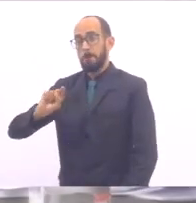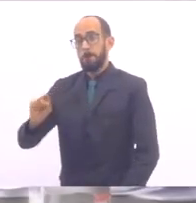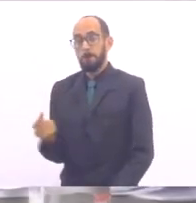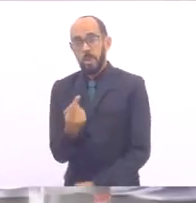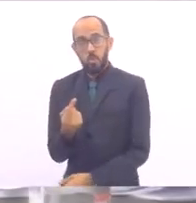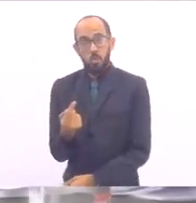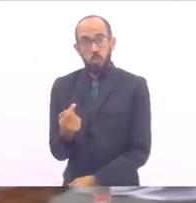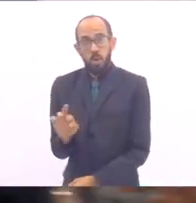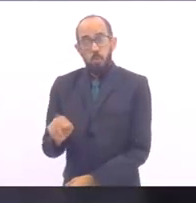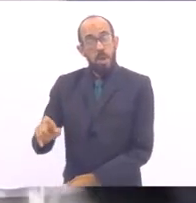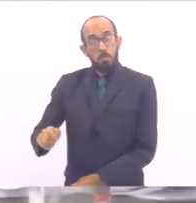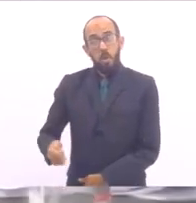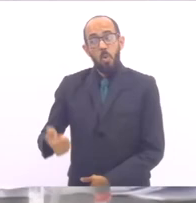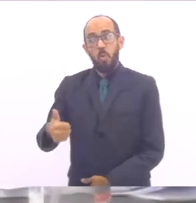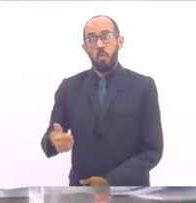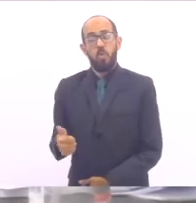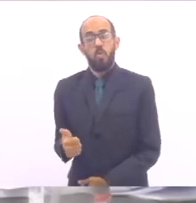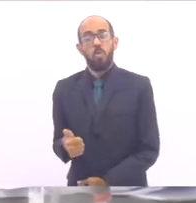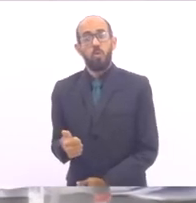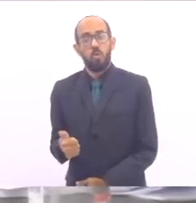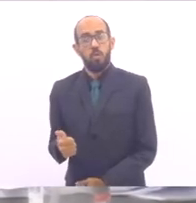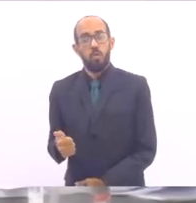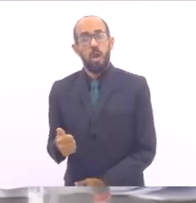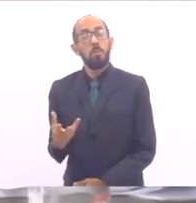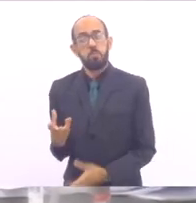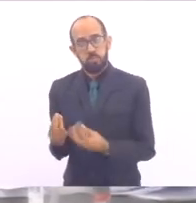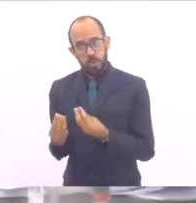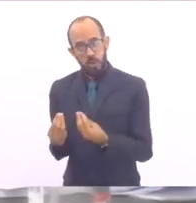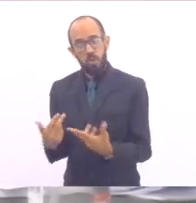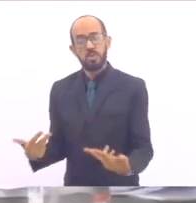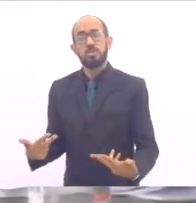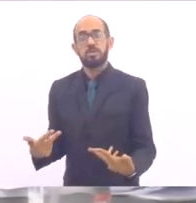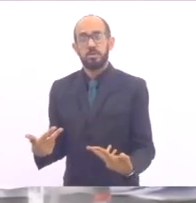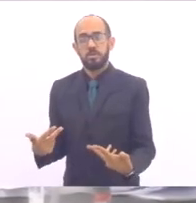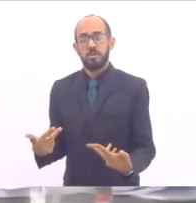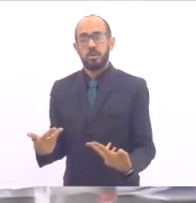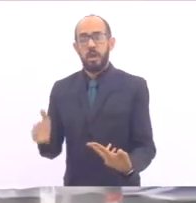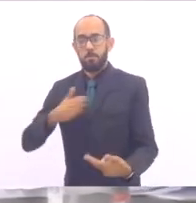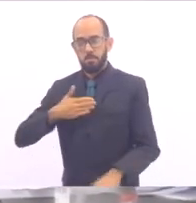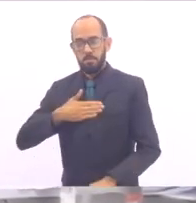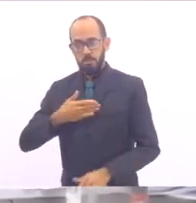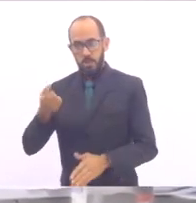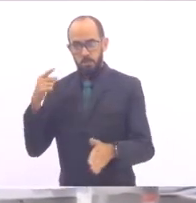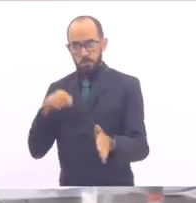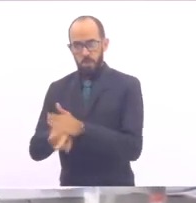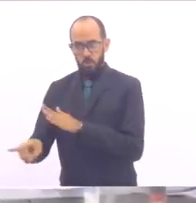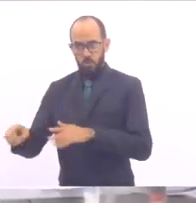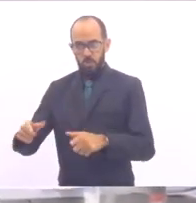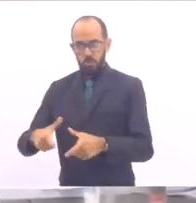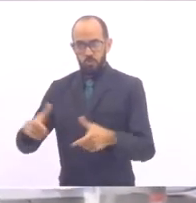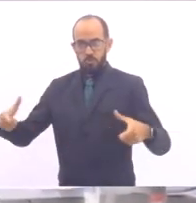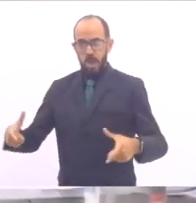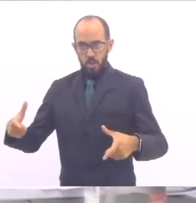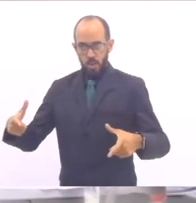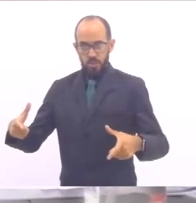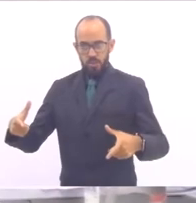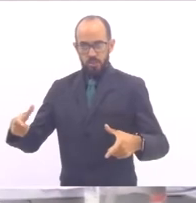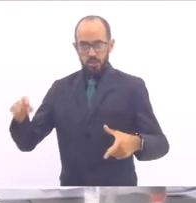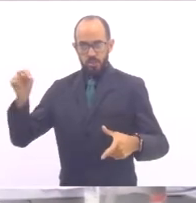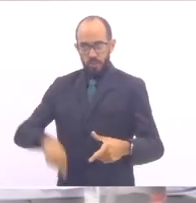não é pouca coisa. É muita coisa. Mas a minha pergunta é a seguinte: dos maiores e que estão no